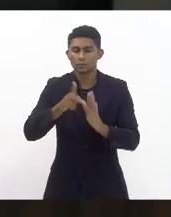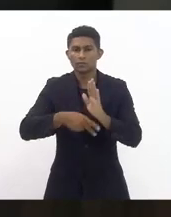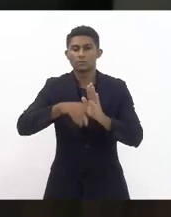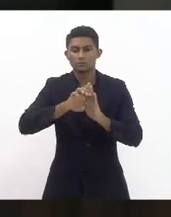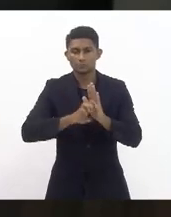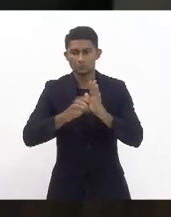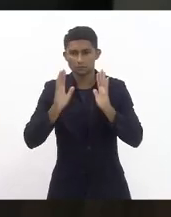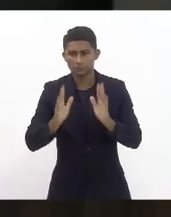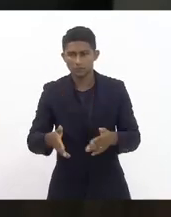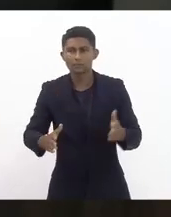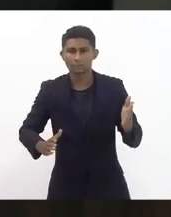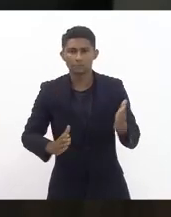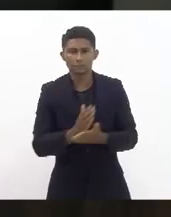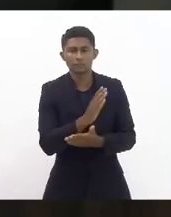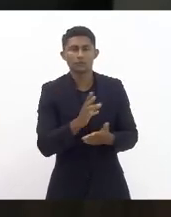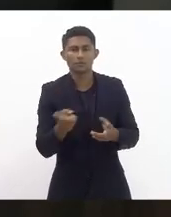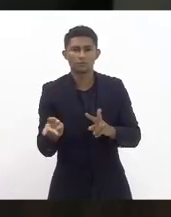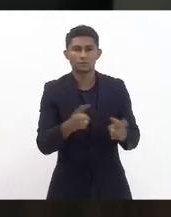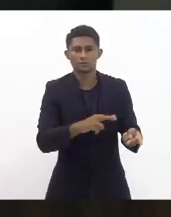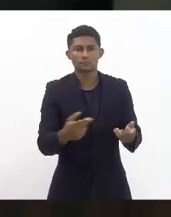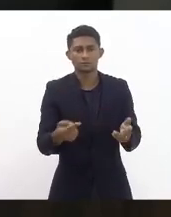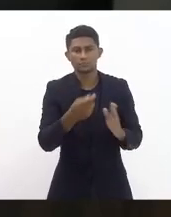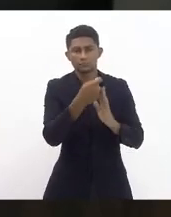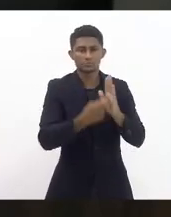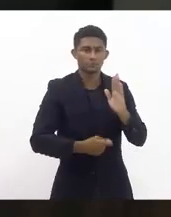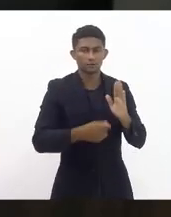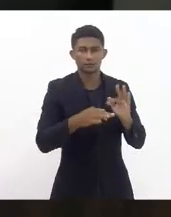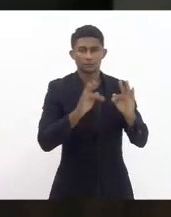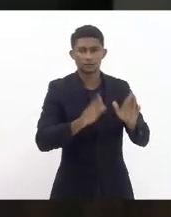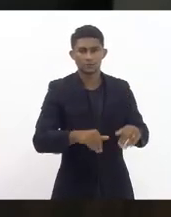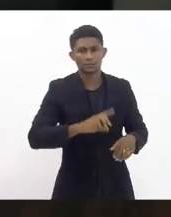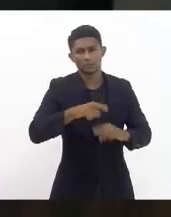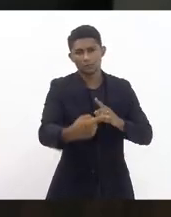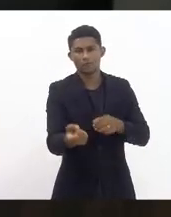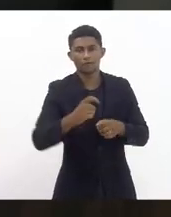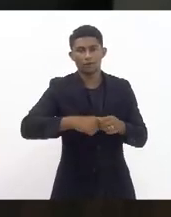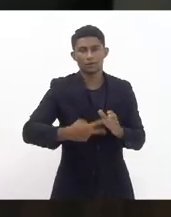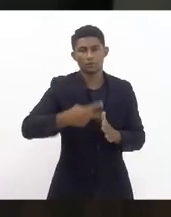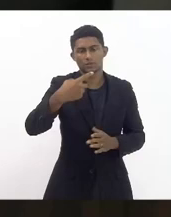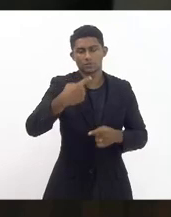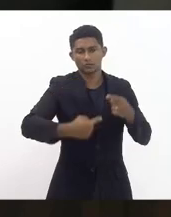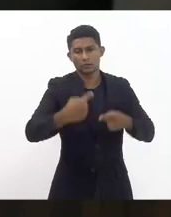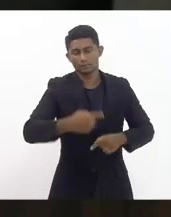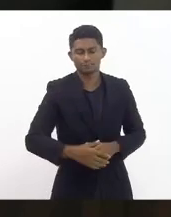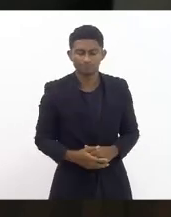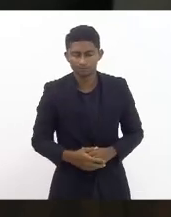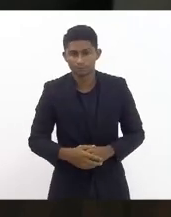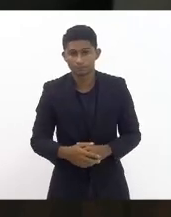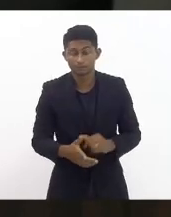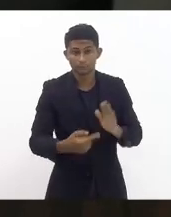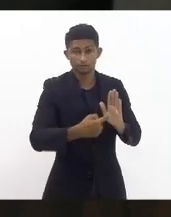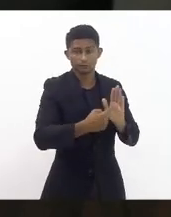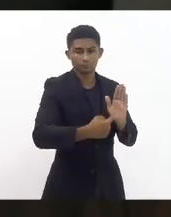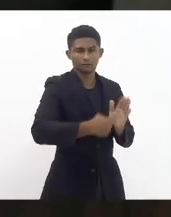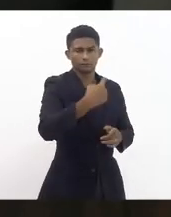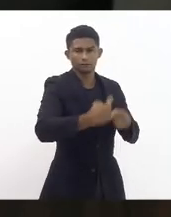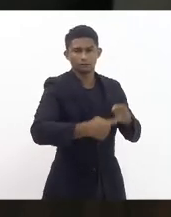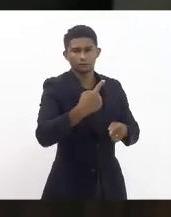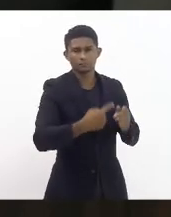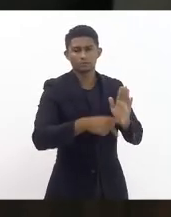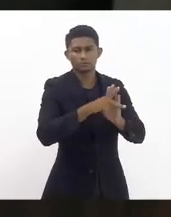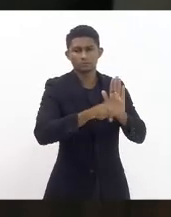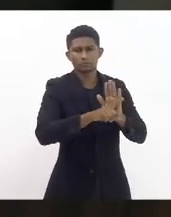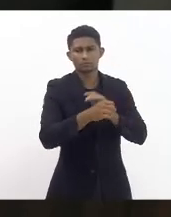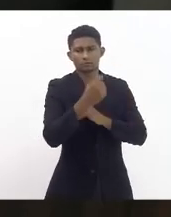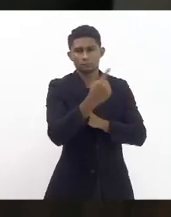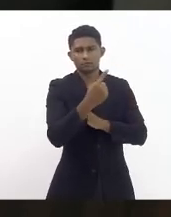que aprovam, isso como estão, aprovado. Vai a redação do vencido para a segunda discussão. Em discussão única, projeto de resolução 112 de